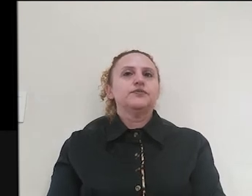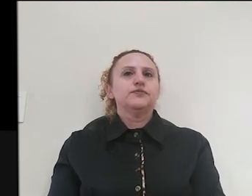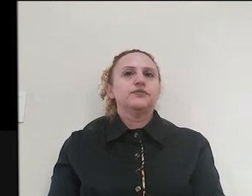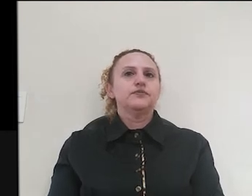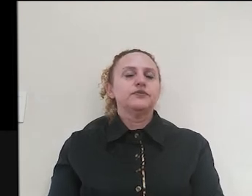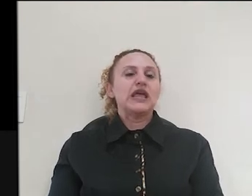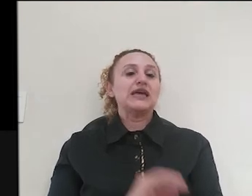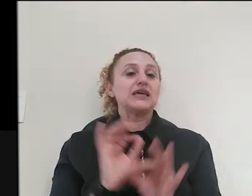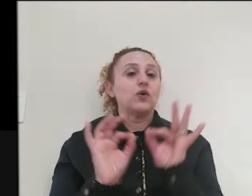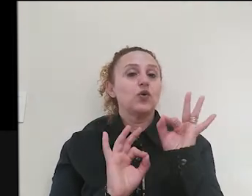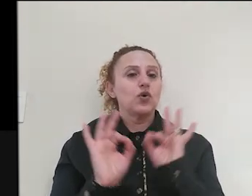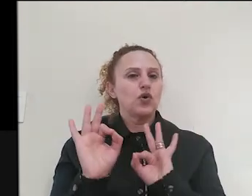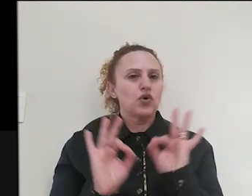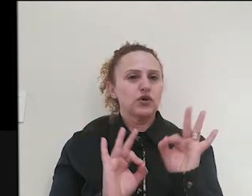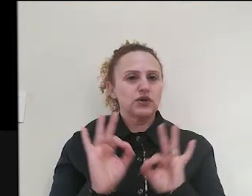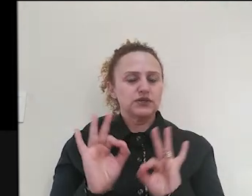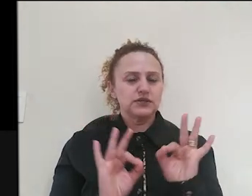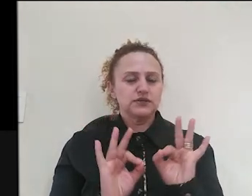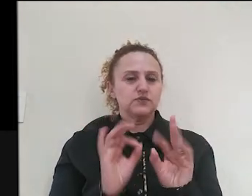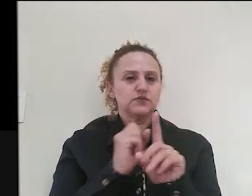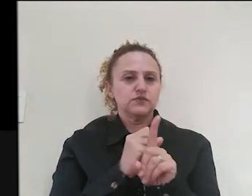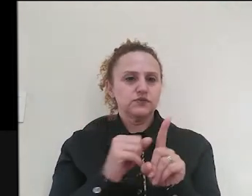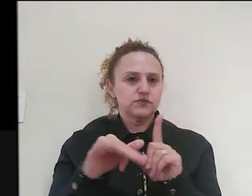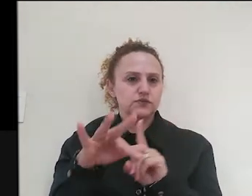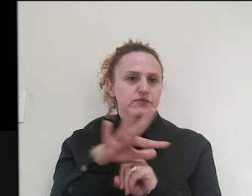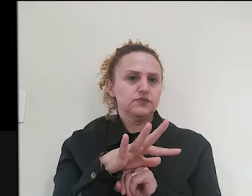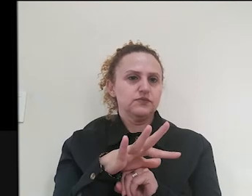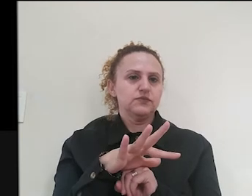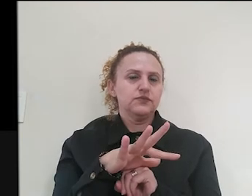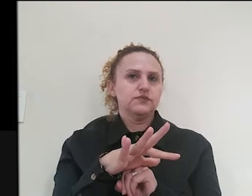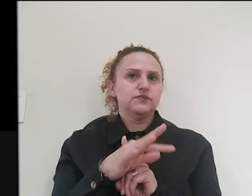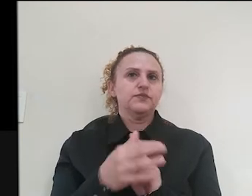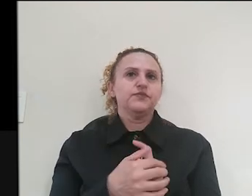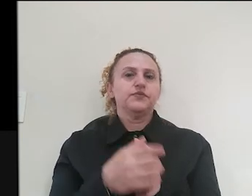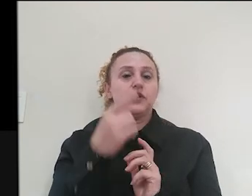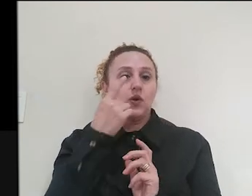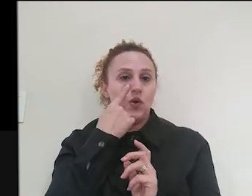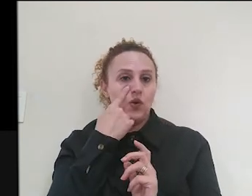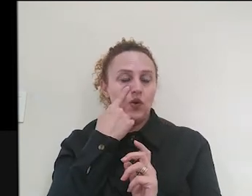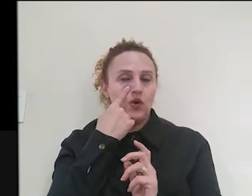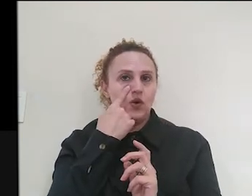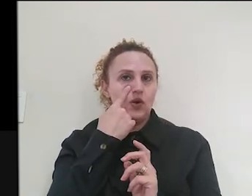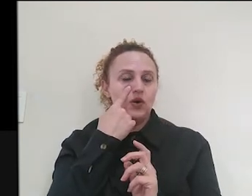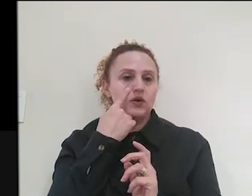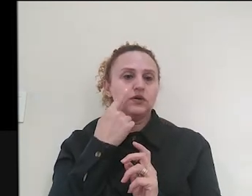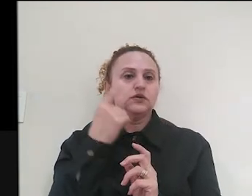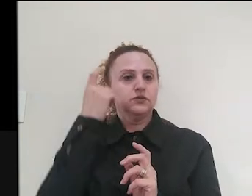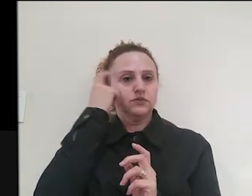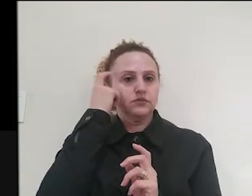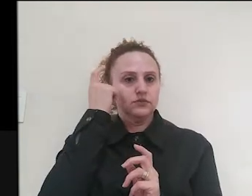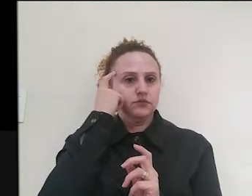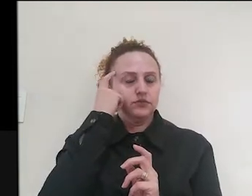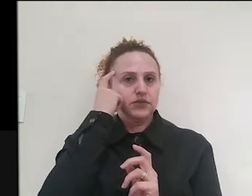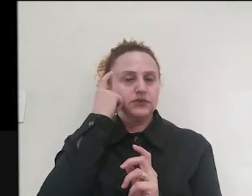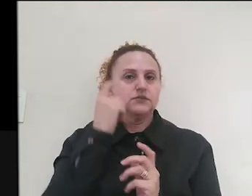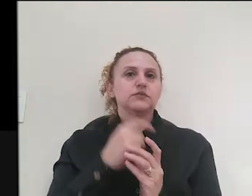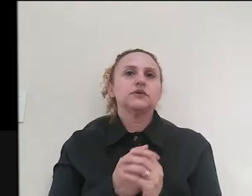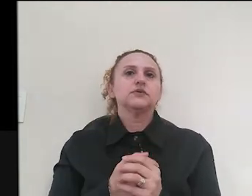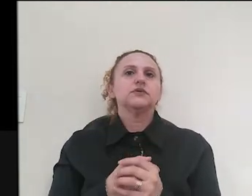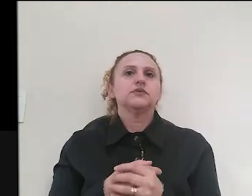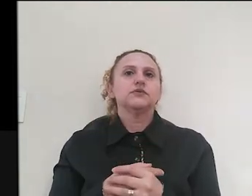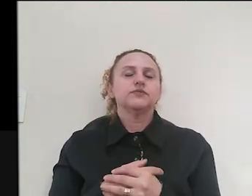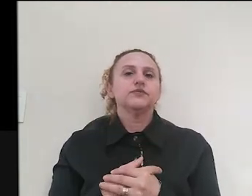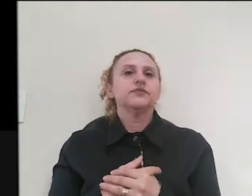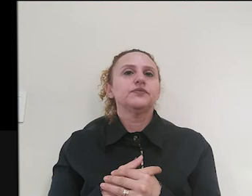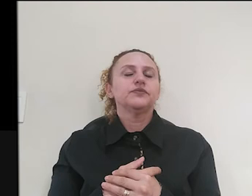da sociedade com as suas discriminações. O cientificismo preponderante no pensamento, somado à industrialização progressiva e à